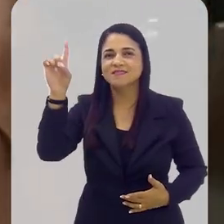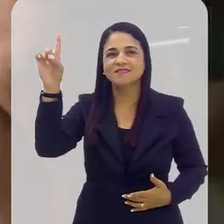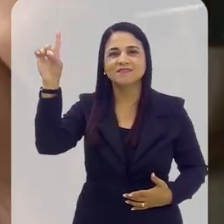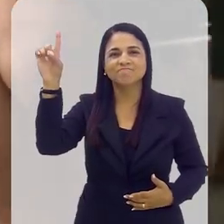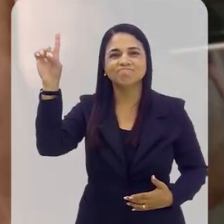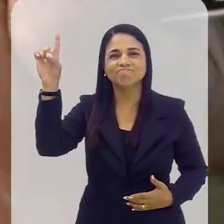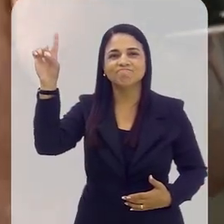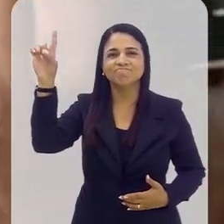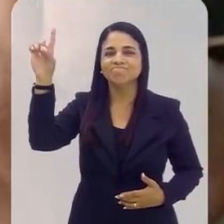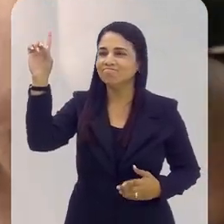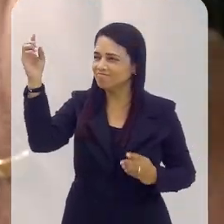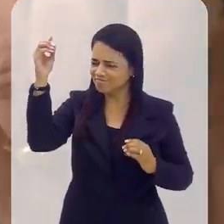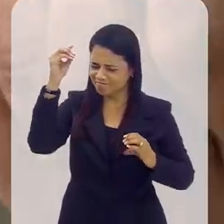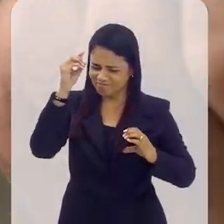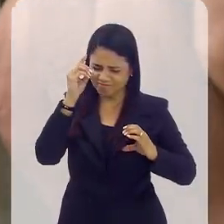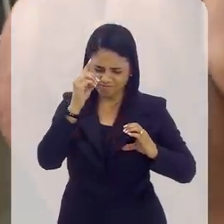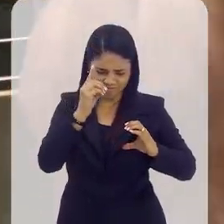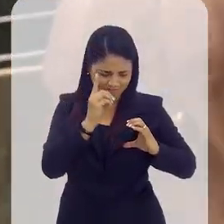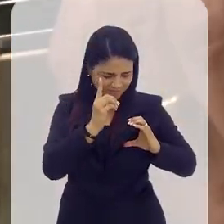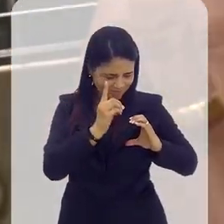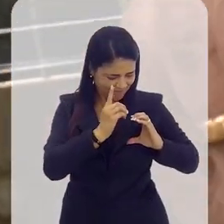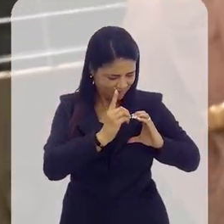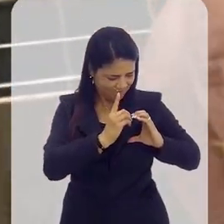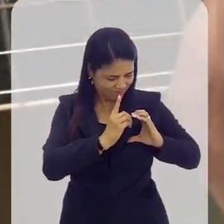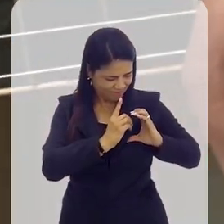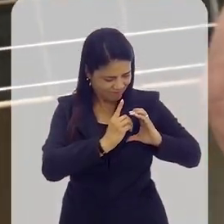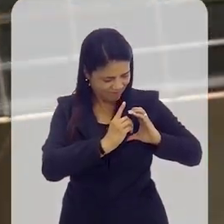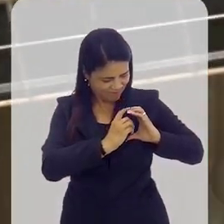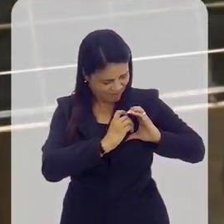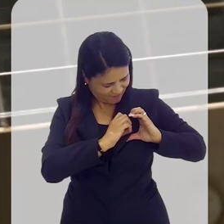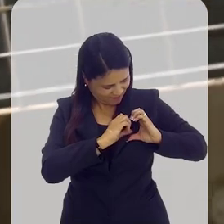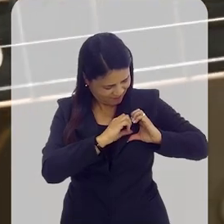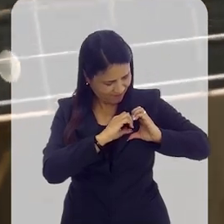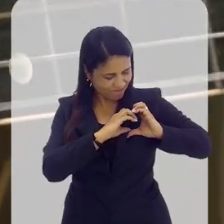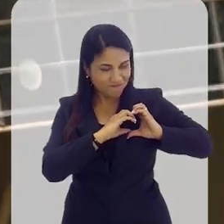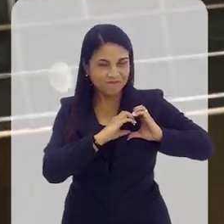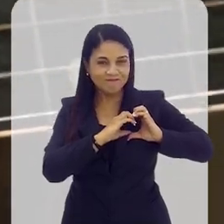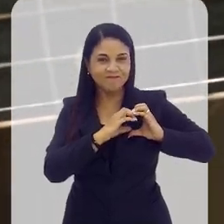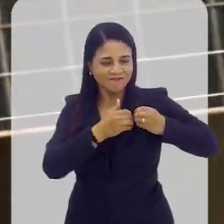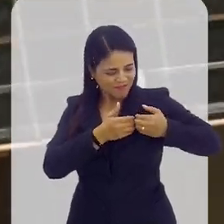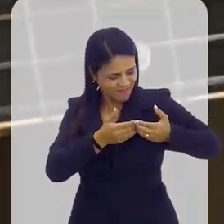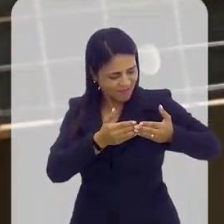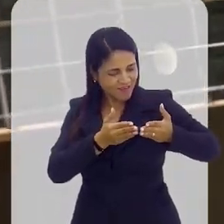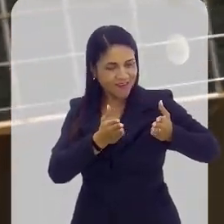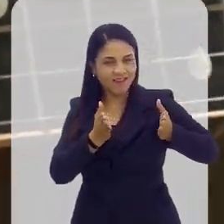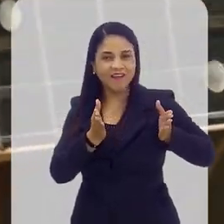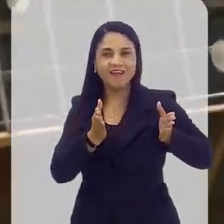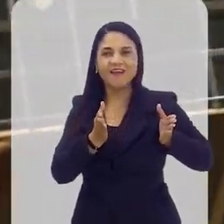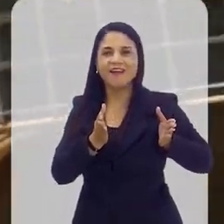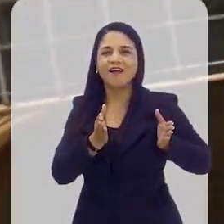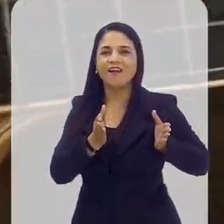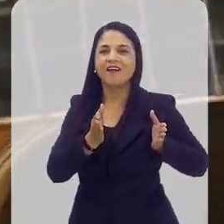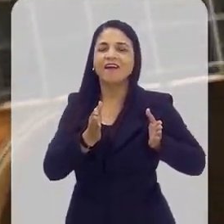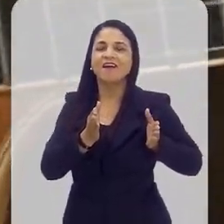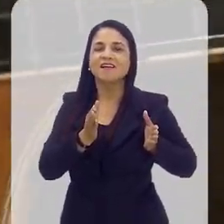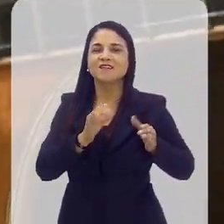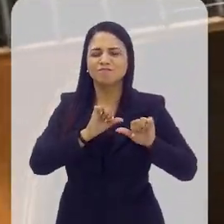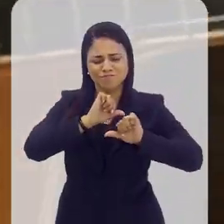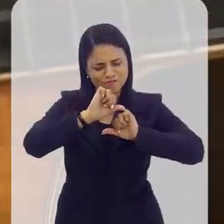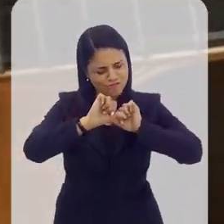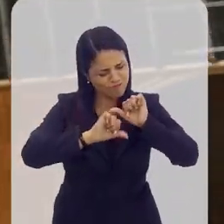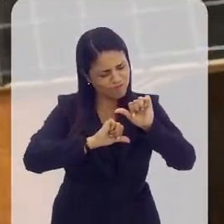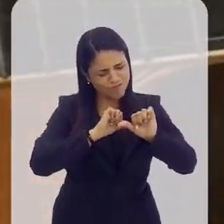presença. Vem, meu coração está aberto, pode entrar, Senhor, vem